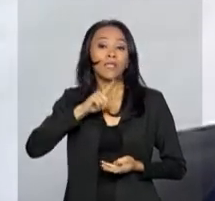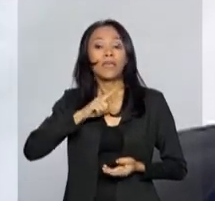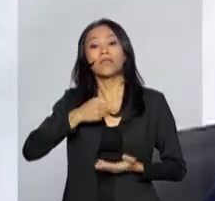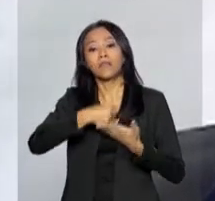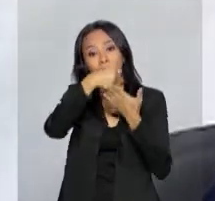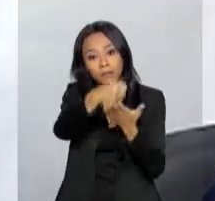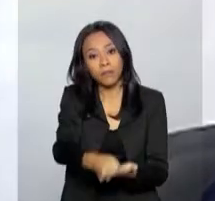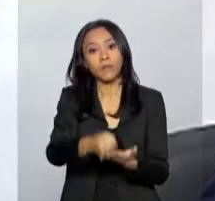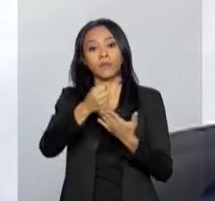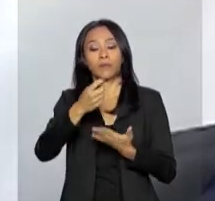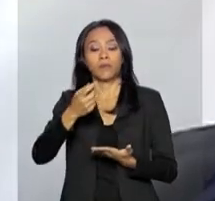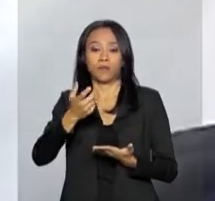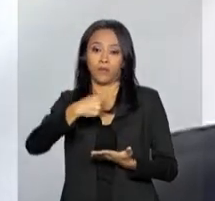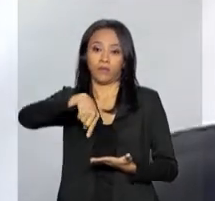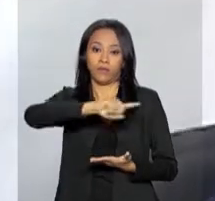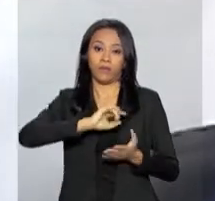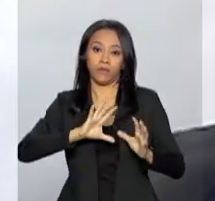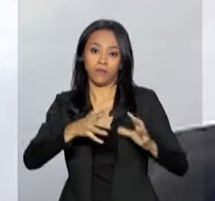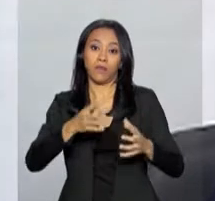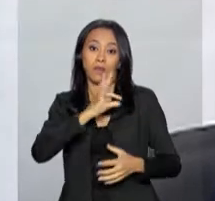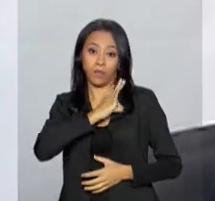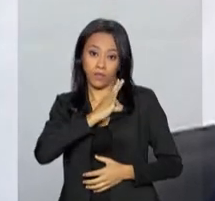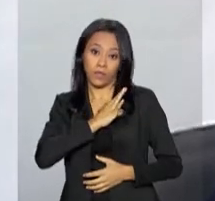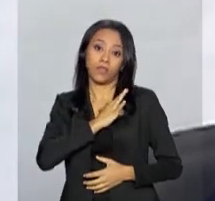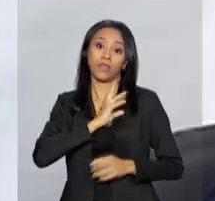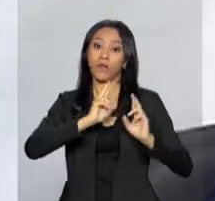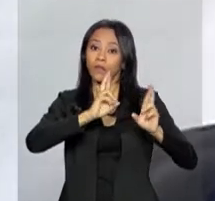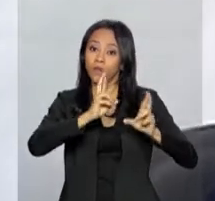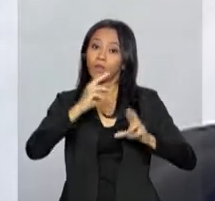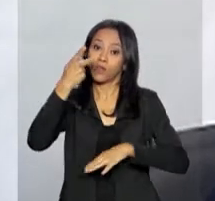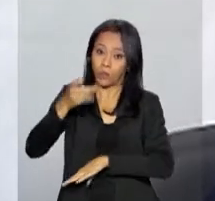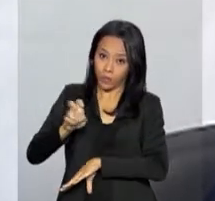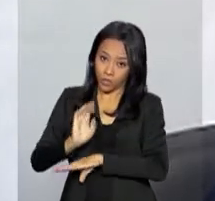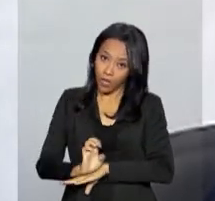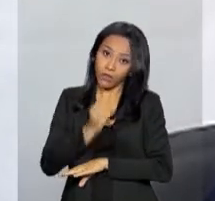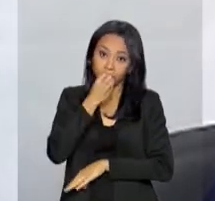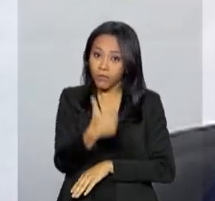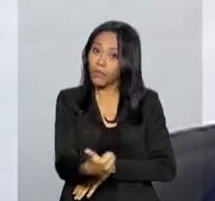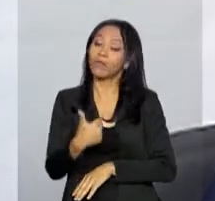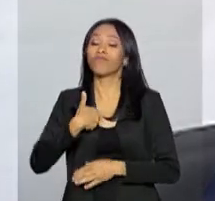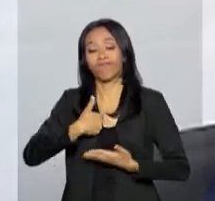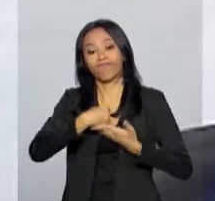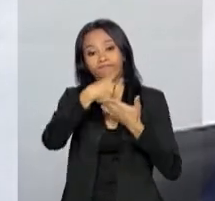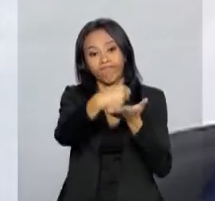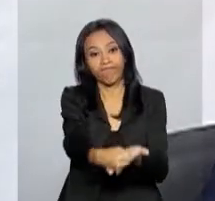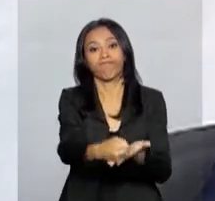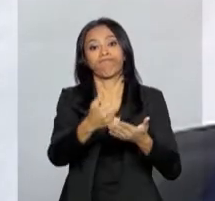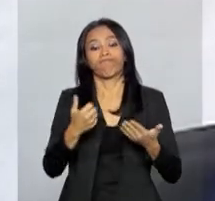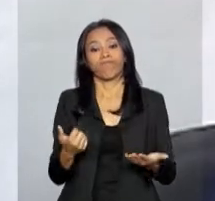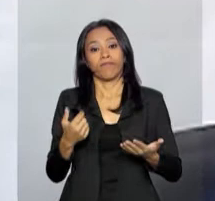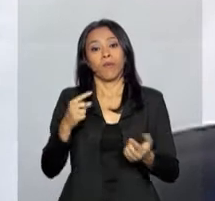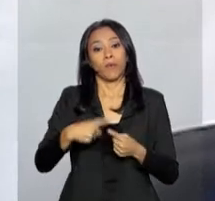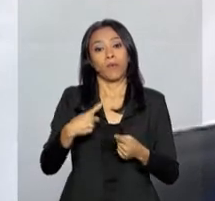suplementação de efetivo, advindo da Polícia Rodoviária Estadual, tudo bem. O protocolo de